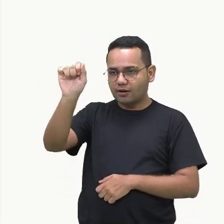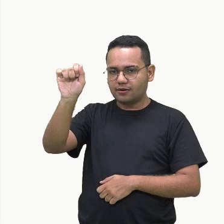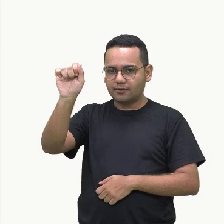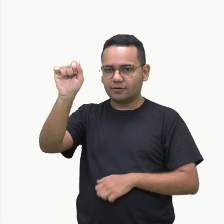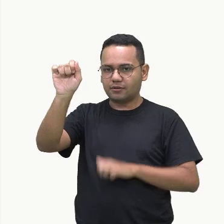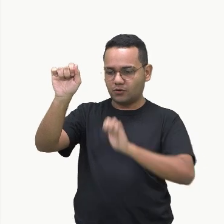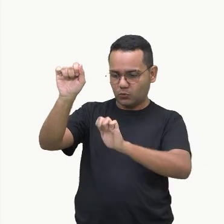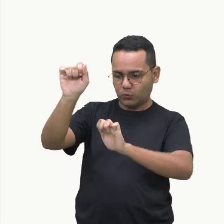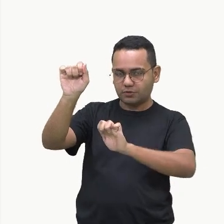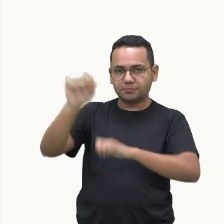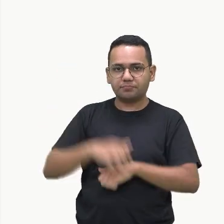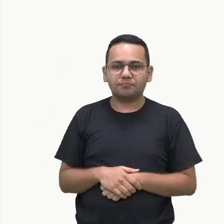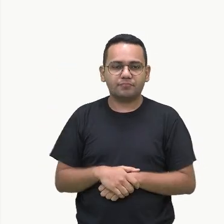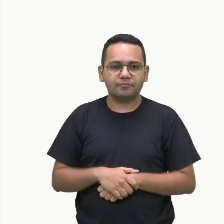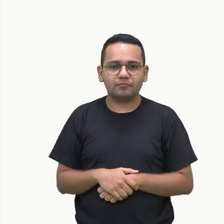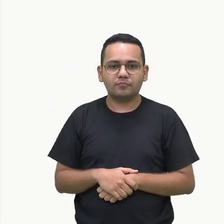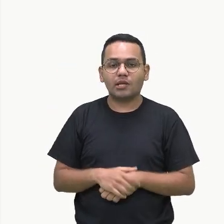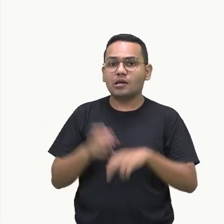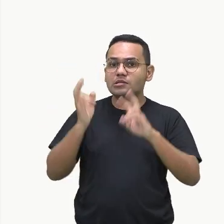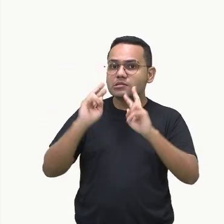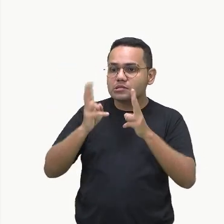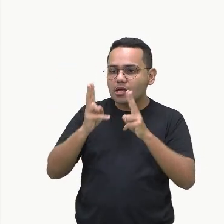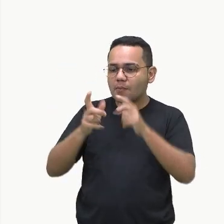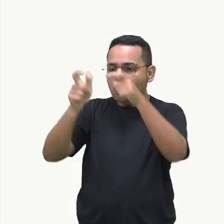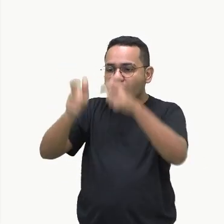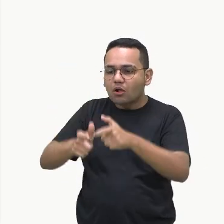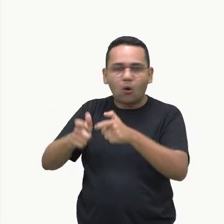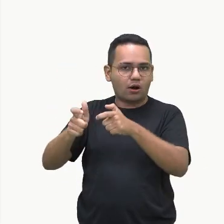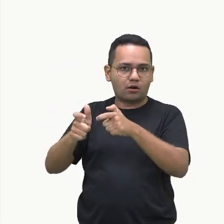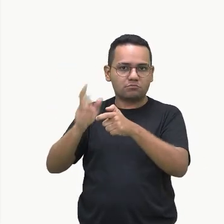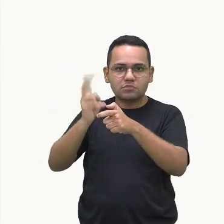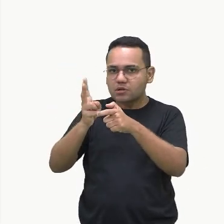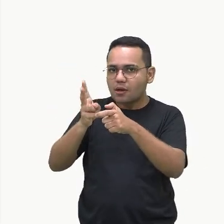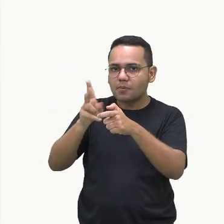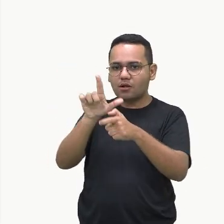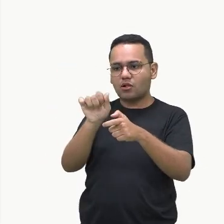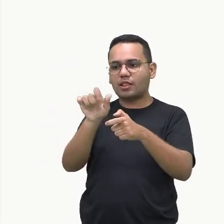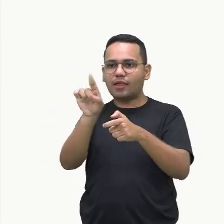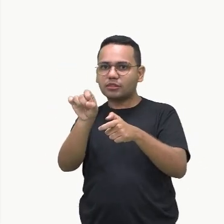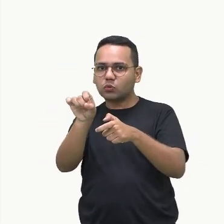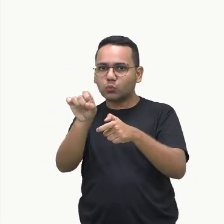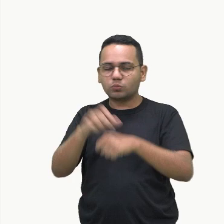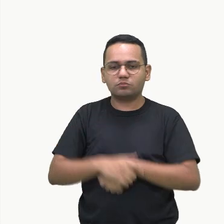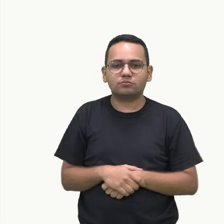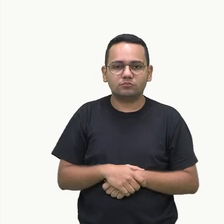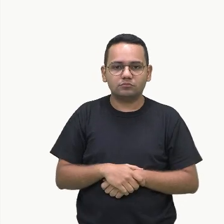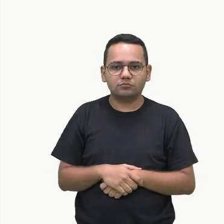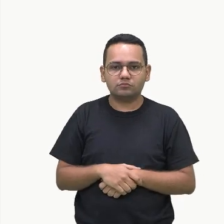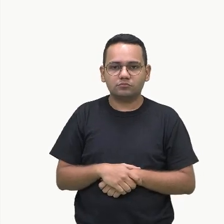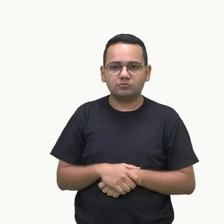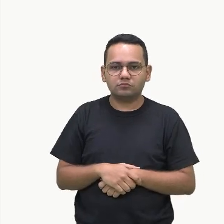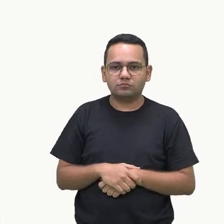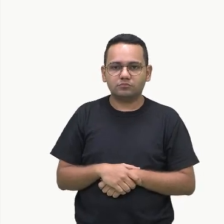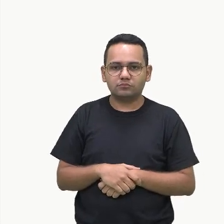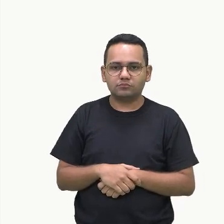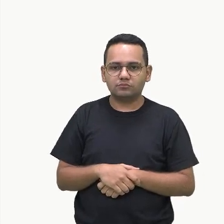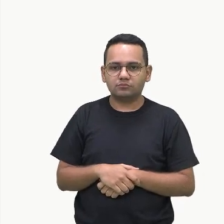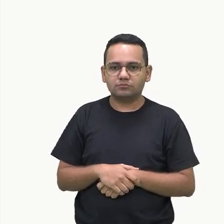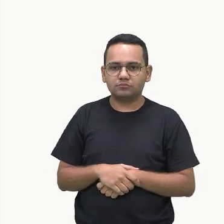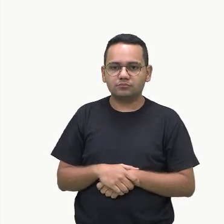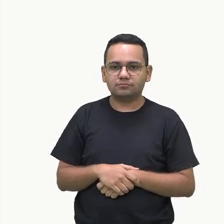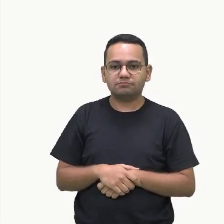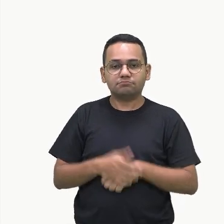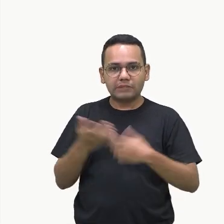do mesmo lado da transversal. Tanto o ângulo A quanto o ângulo E se encontram aí